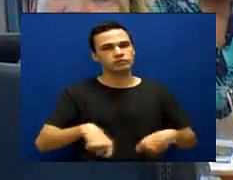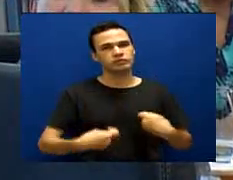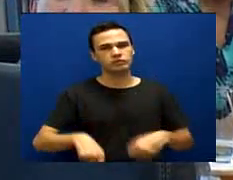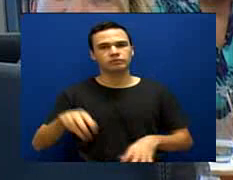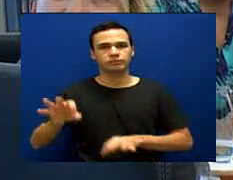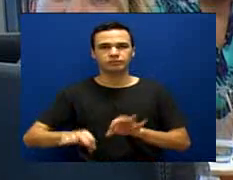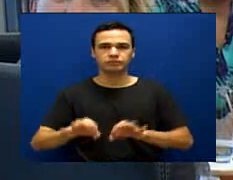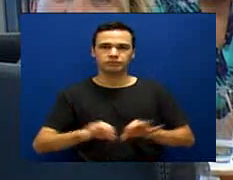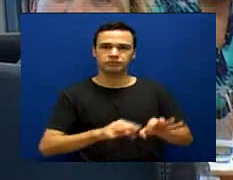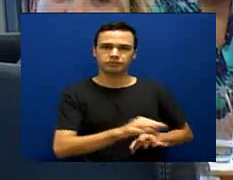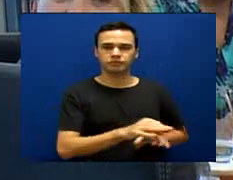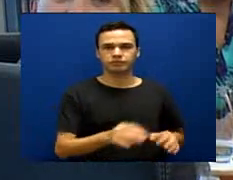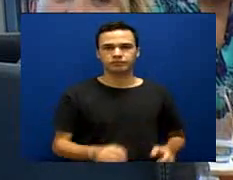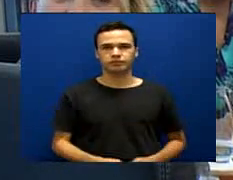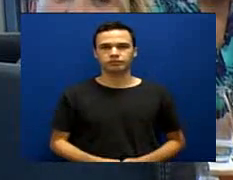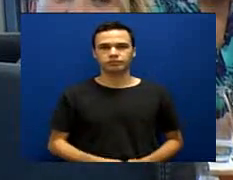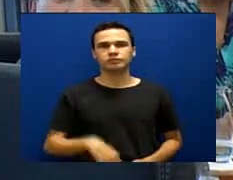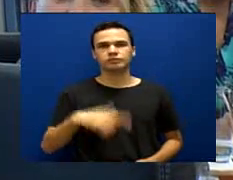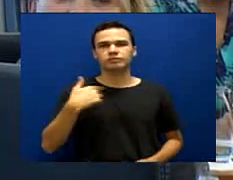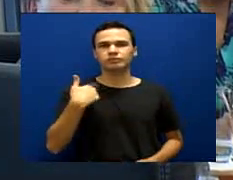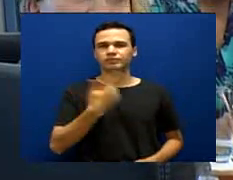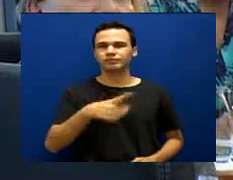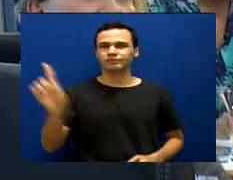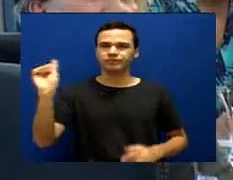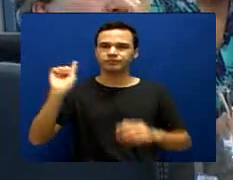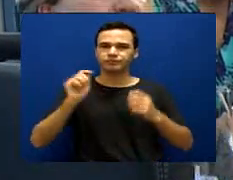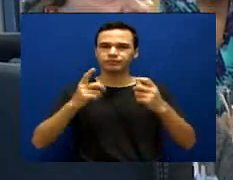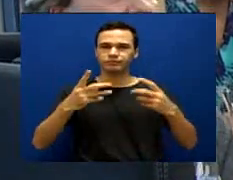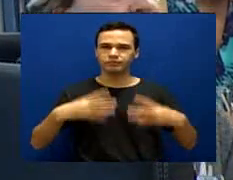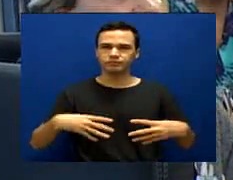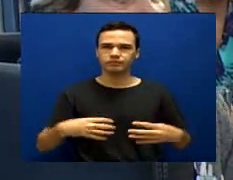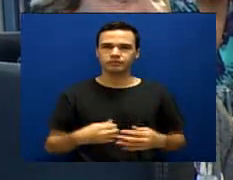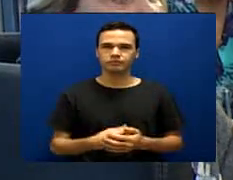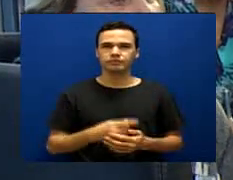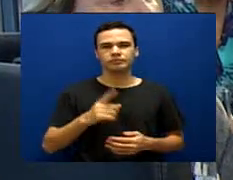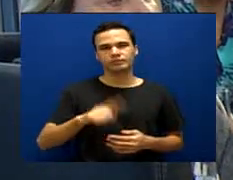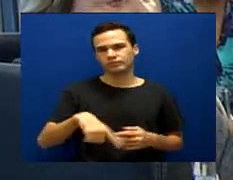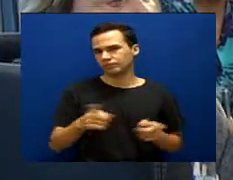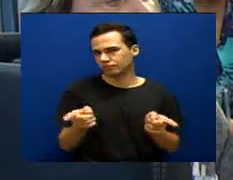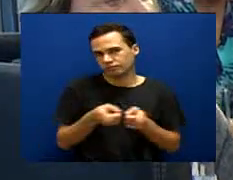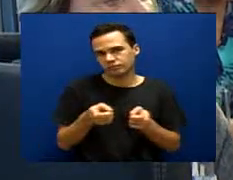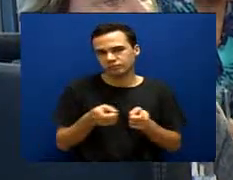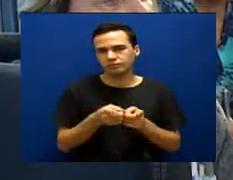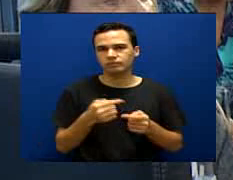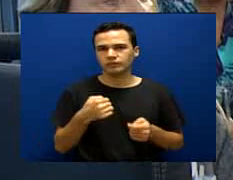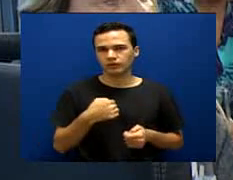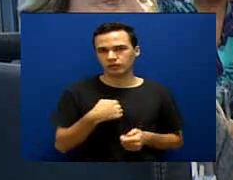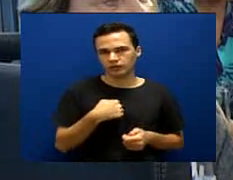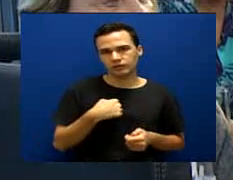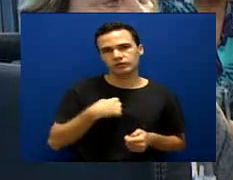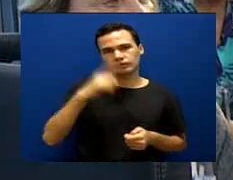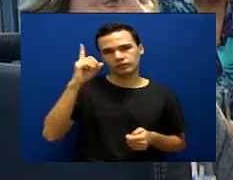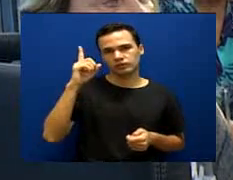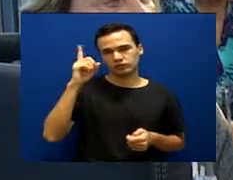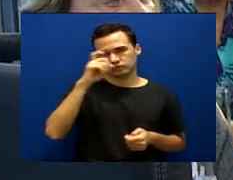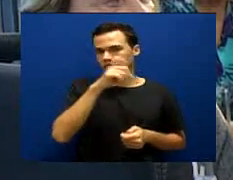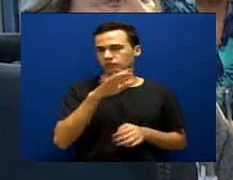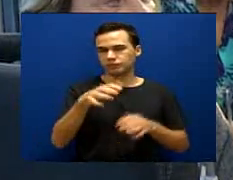coisa nesse sentido. E para finalizar, e bem curto mesmo, você vê a dificuldade.